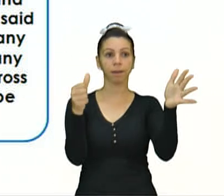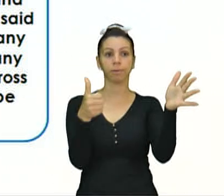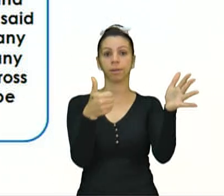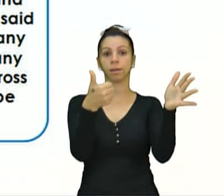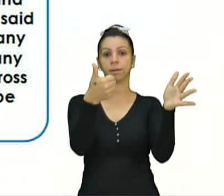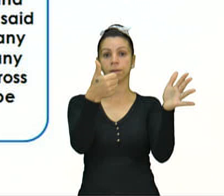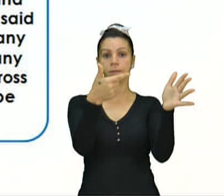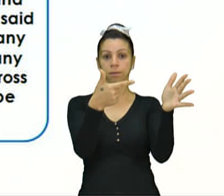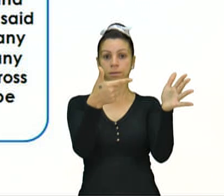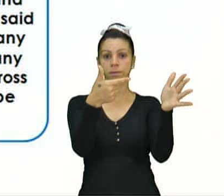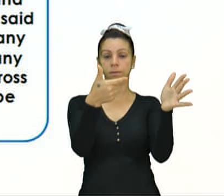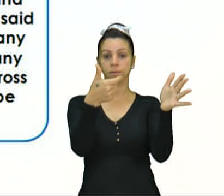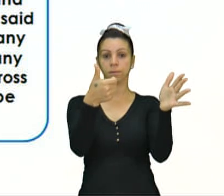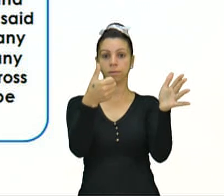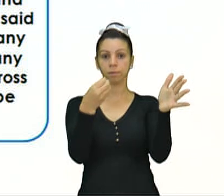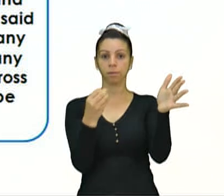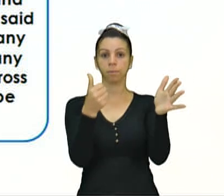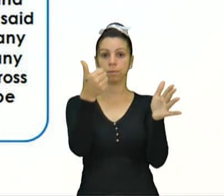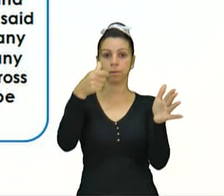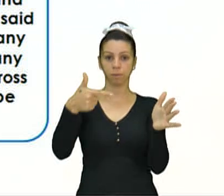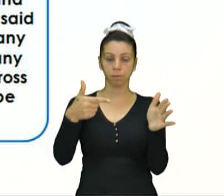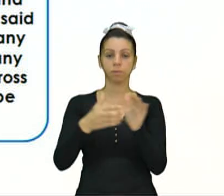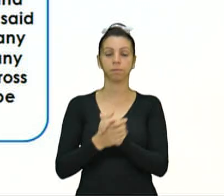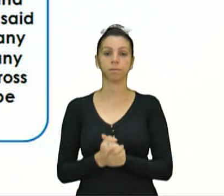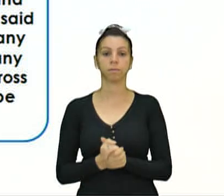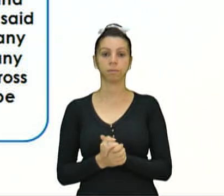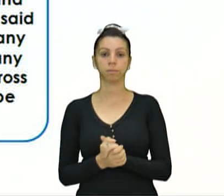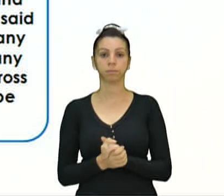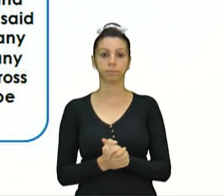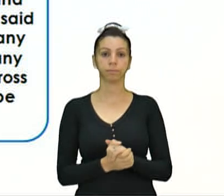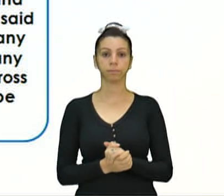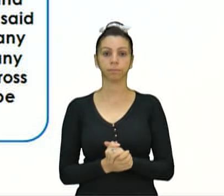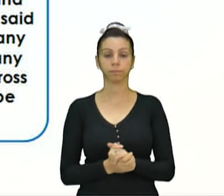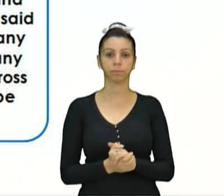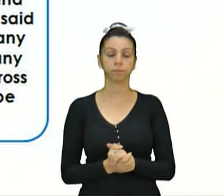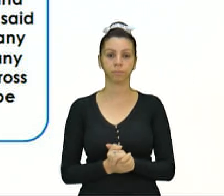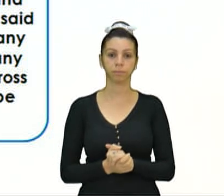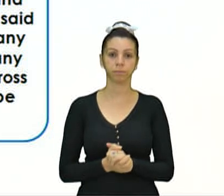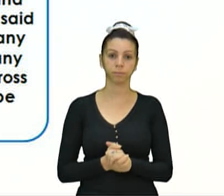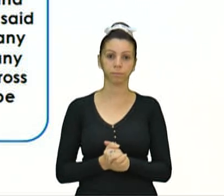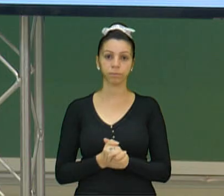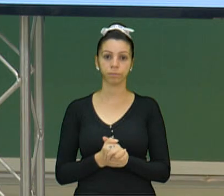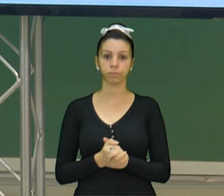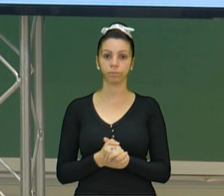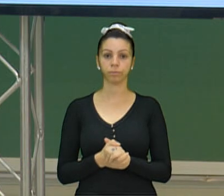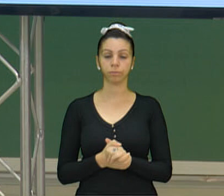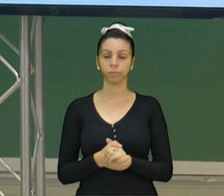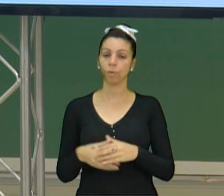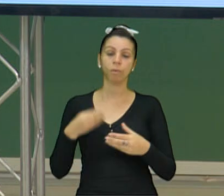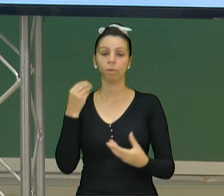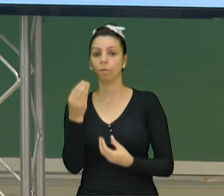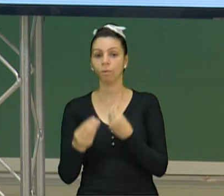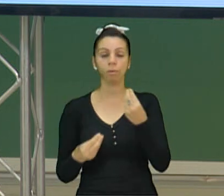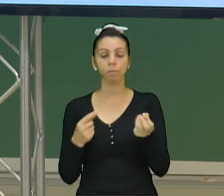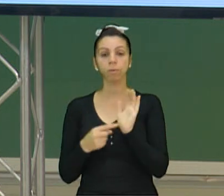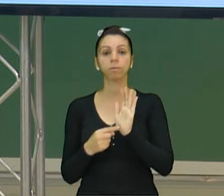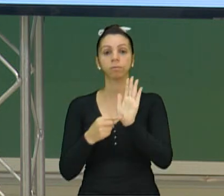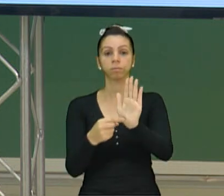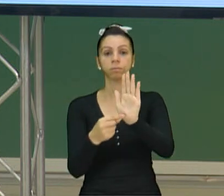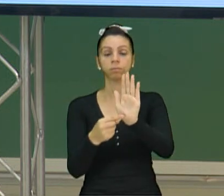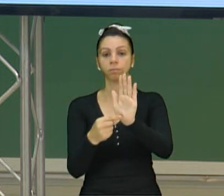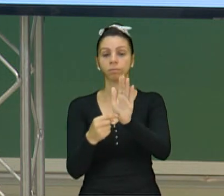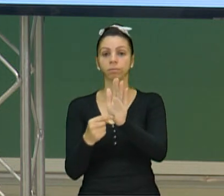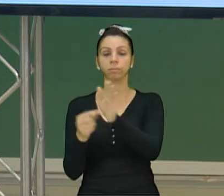nós temos a maneira como que elas foram transmitidas